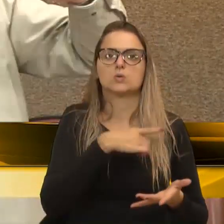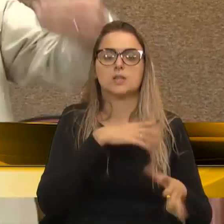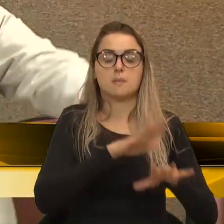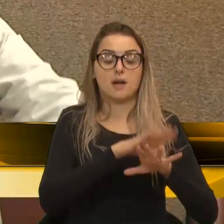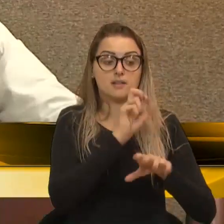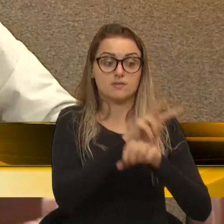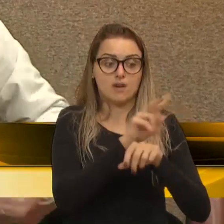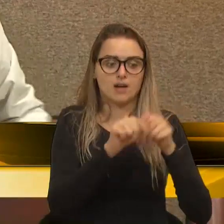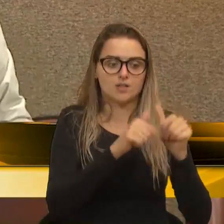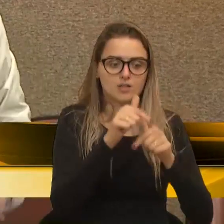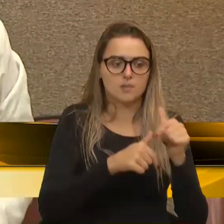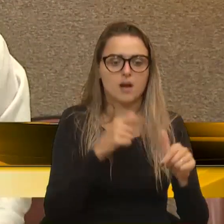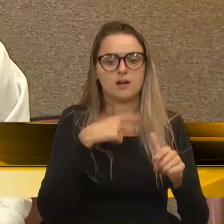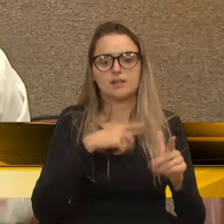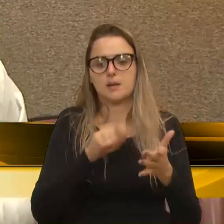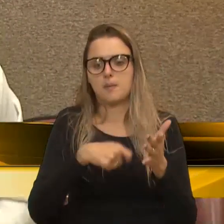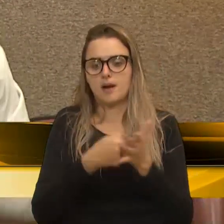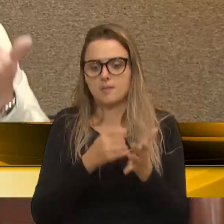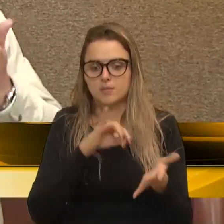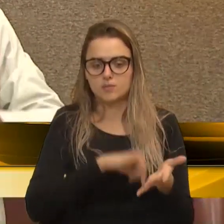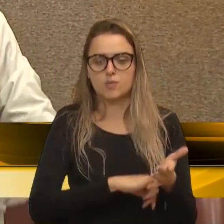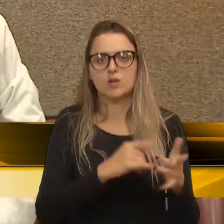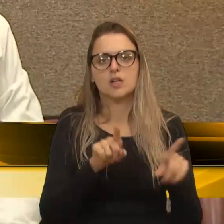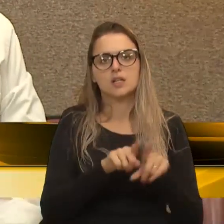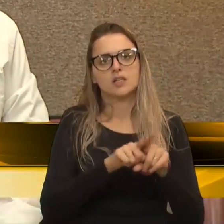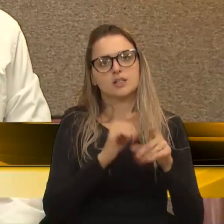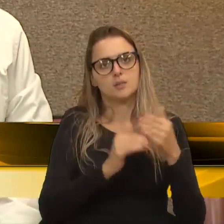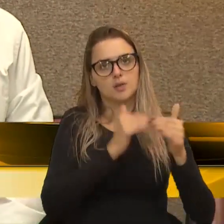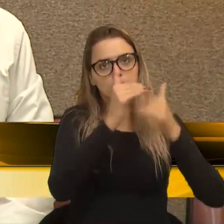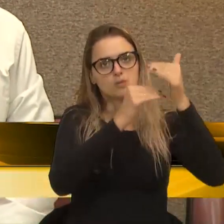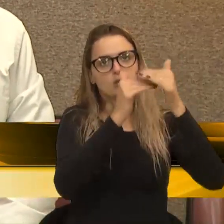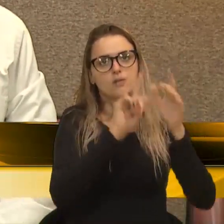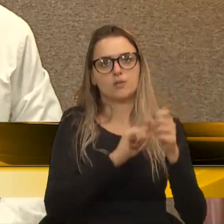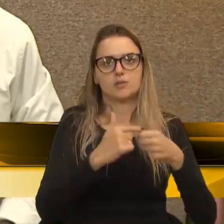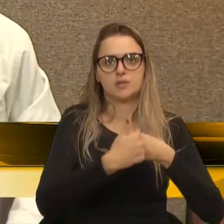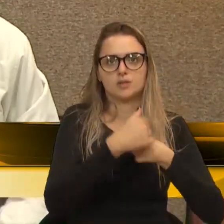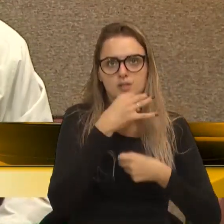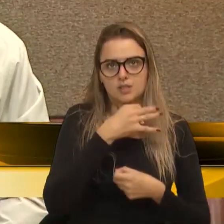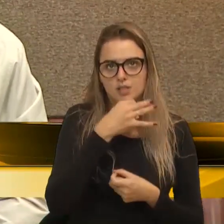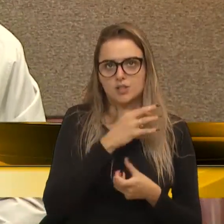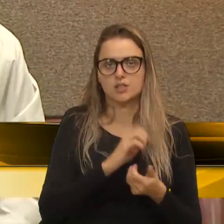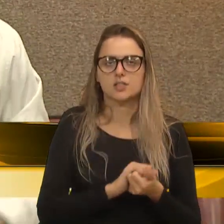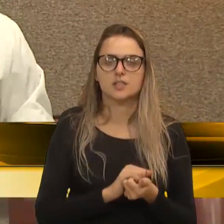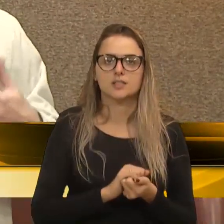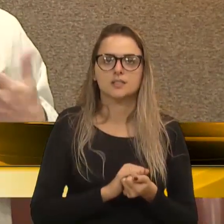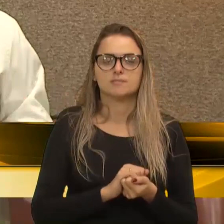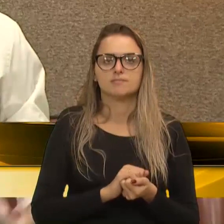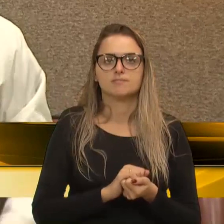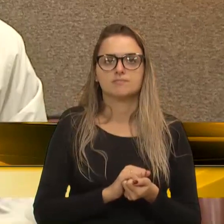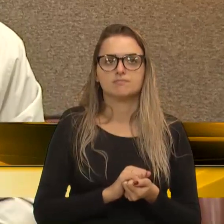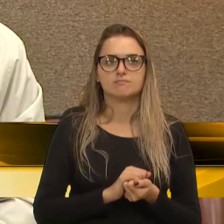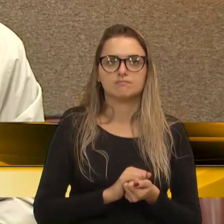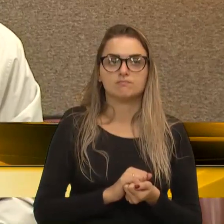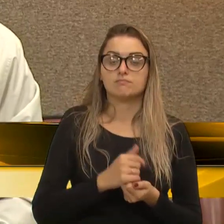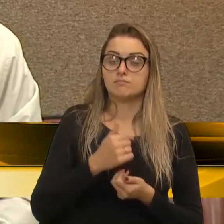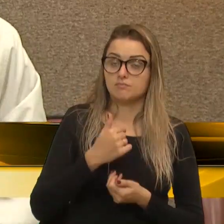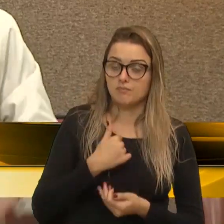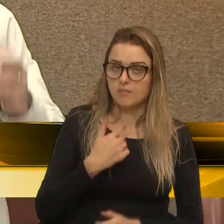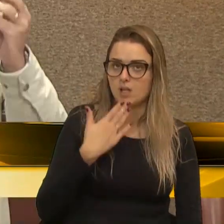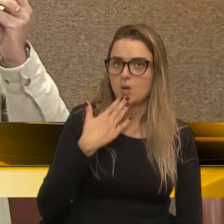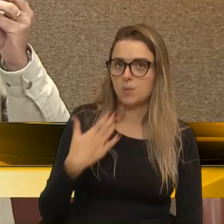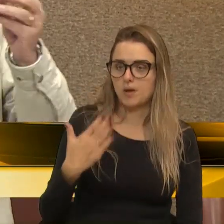emprego, a geração de impostos e, consequentemente, o desenvolvimento de Caxias do Sul. Então, é nesse sentido que eu peço